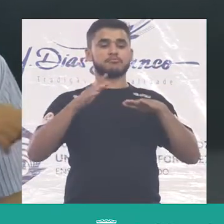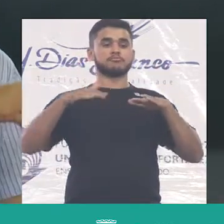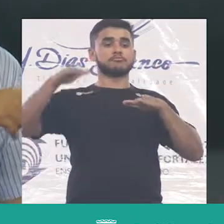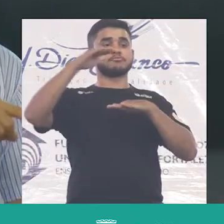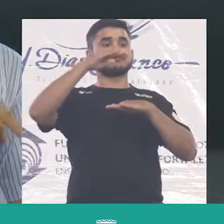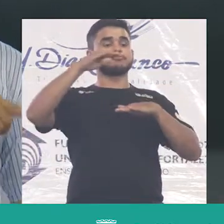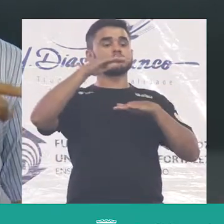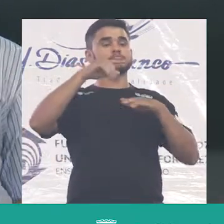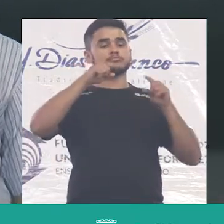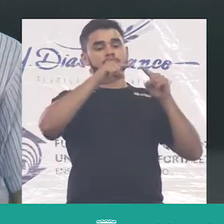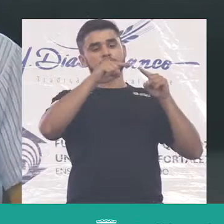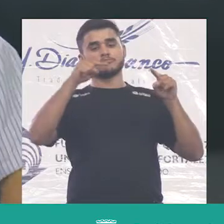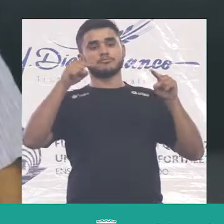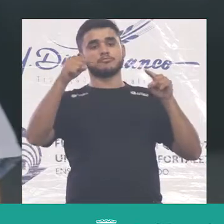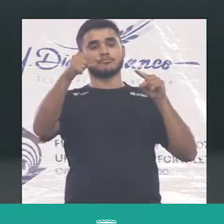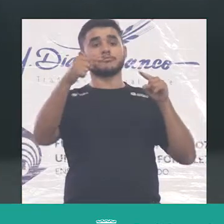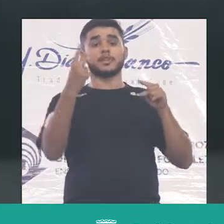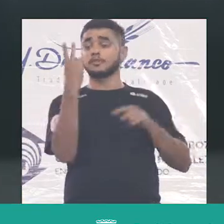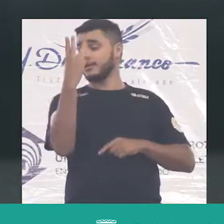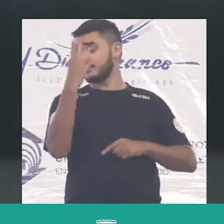Acima você só está vendo 3.